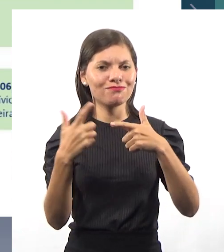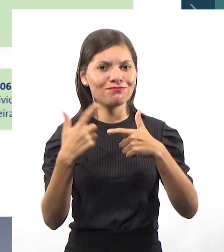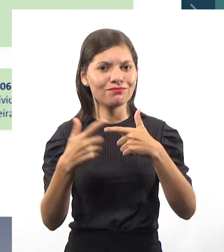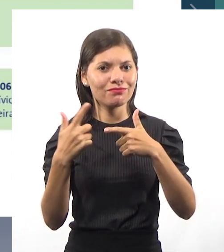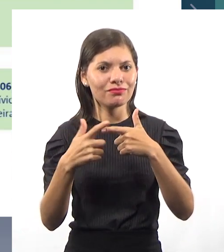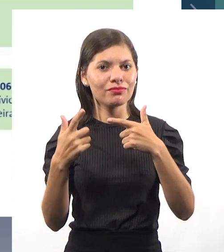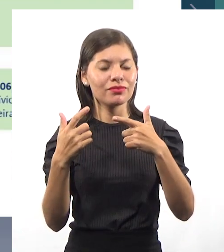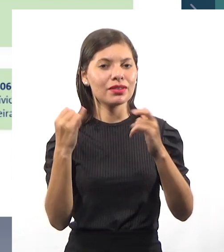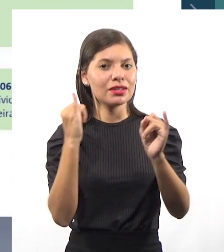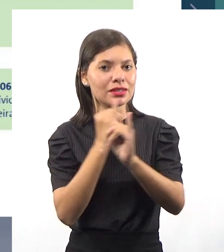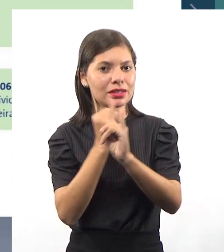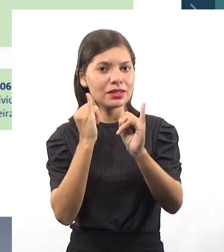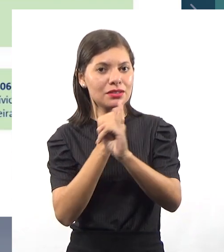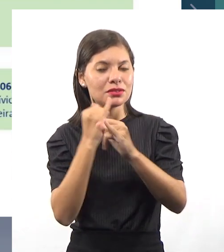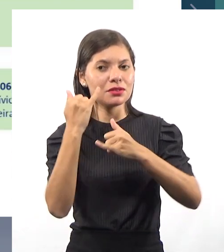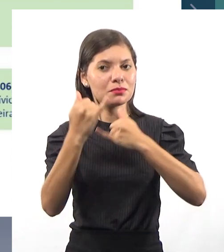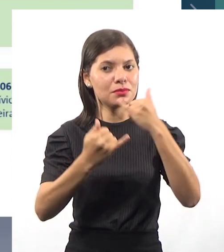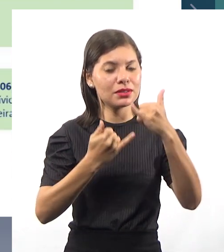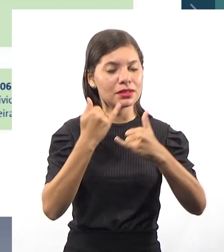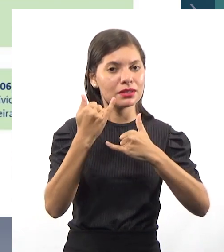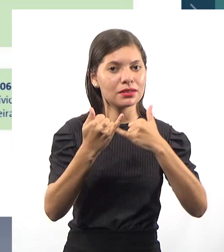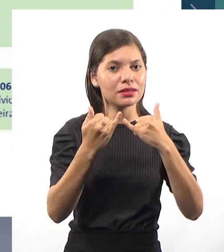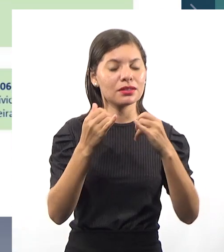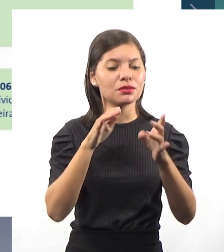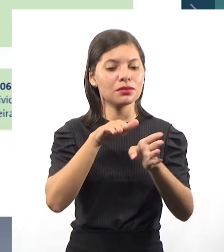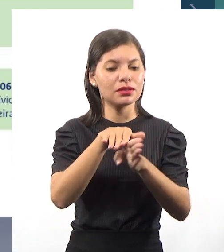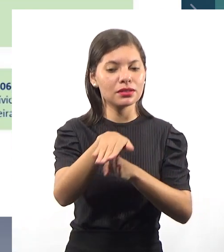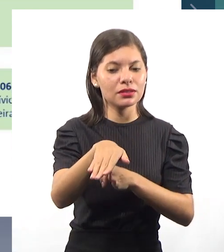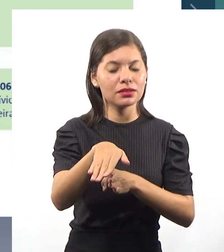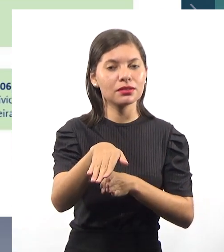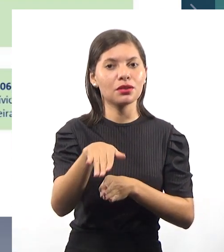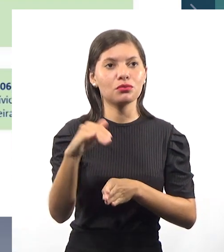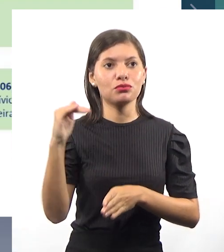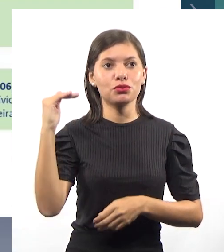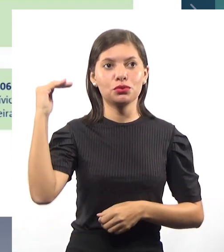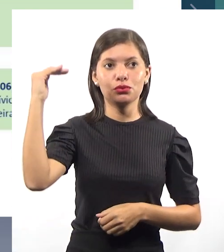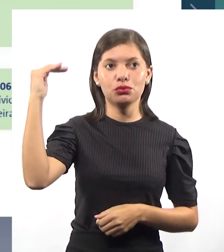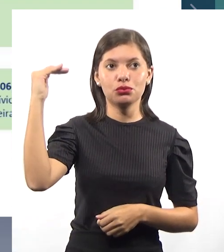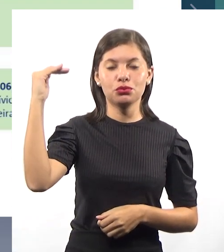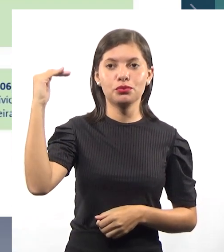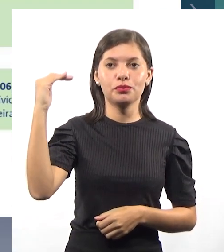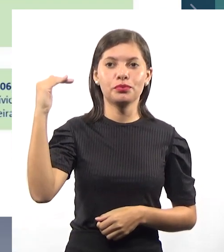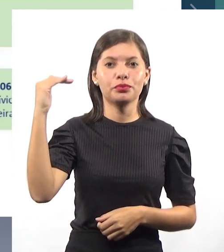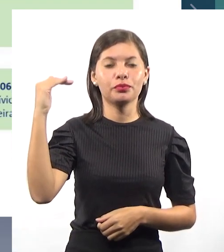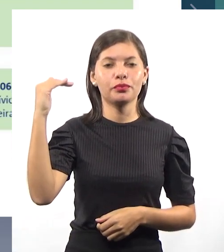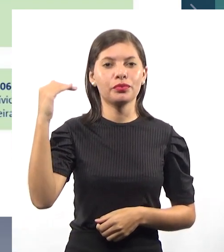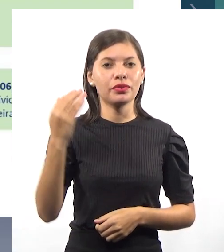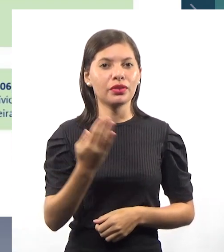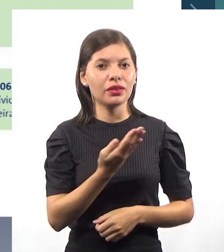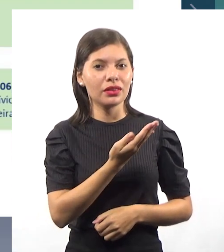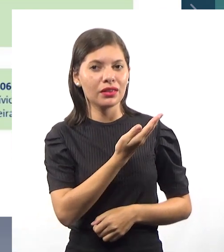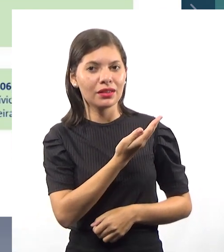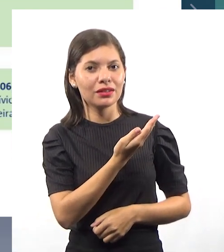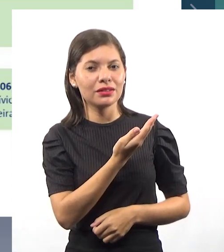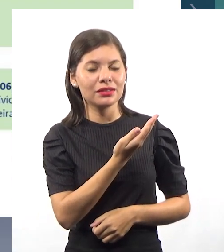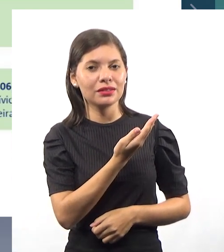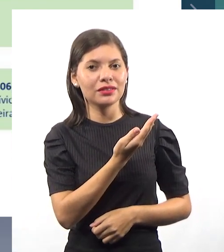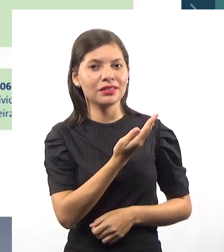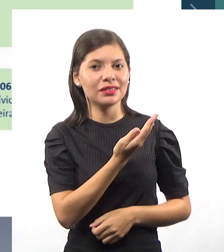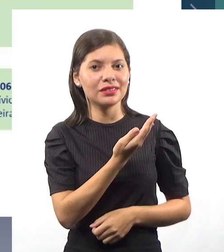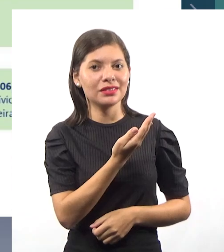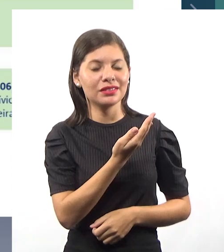resolver conflitos nas interações e brincadeiras com a orientação de um adulto. E aí esse